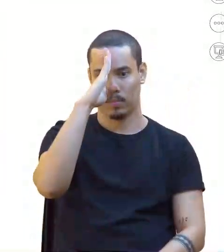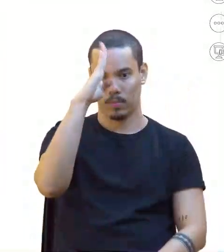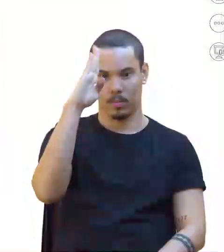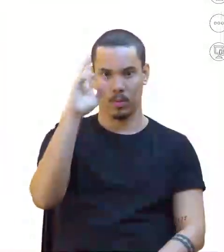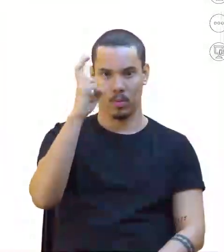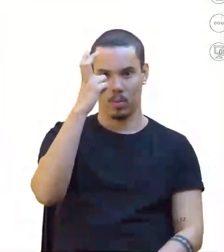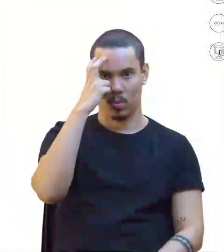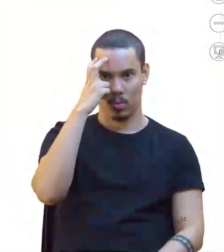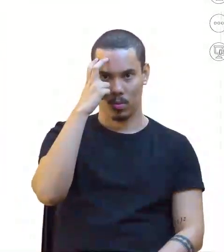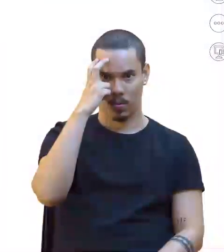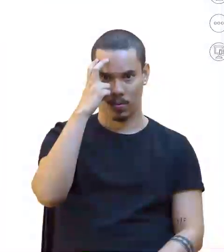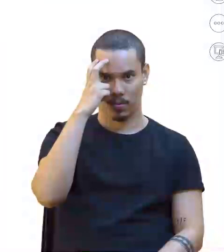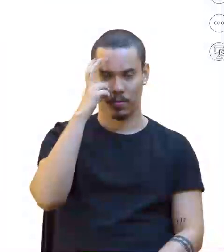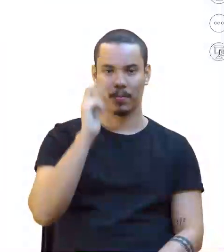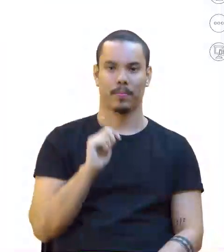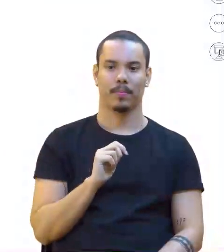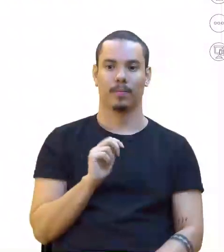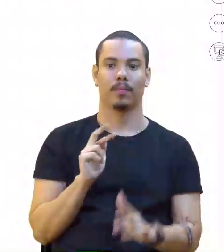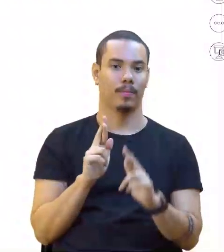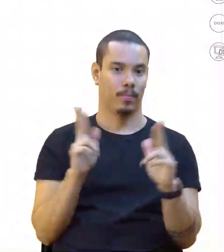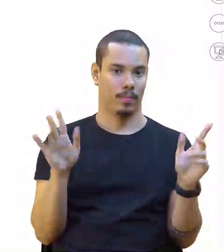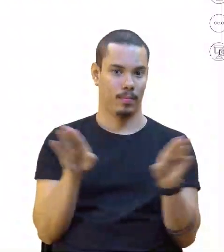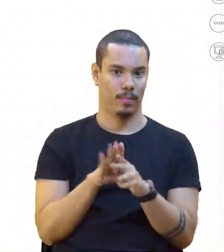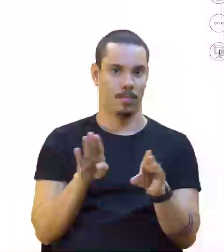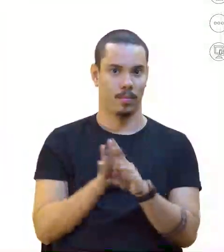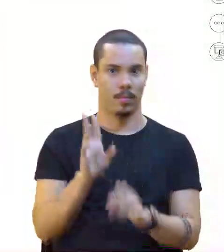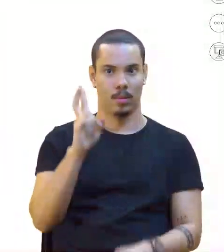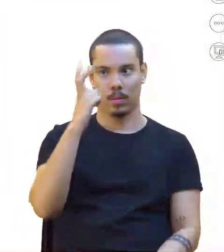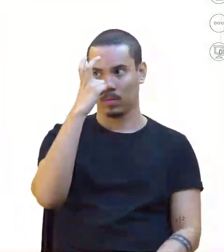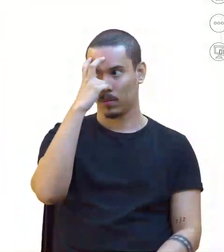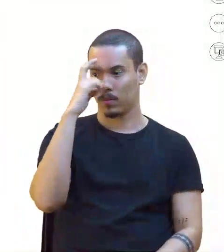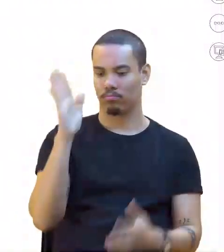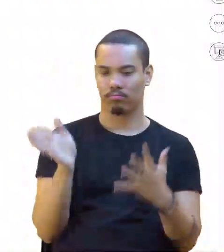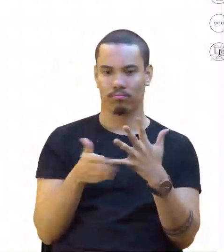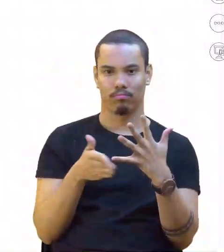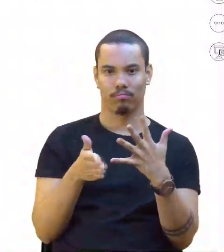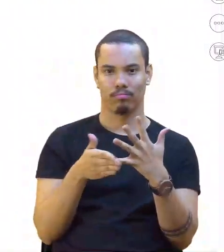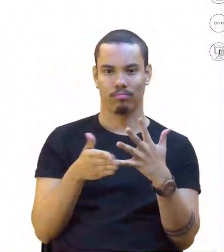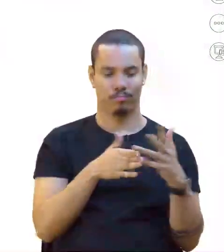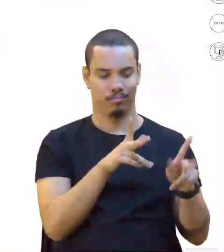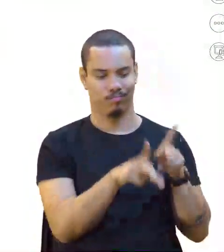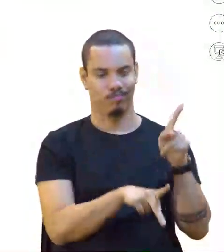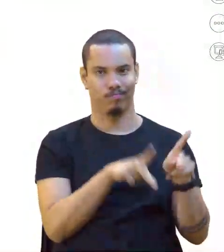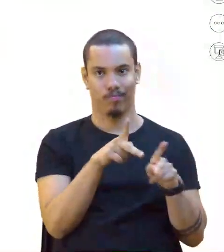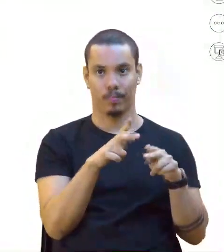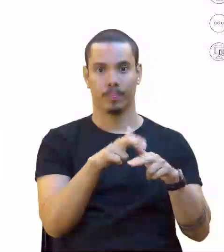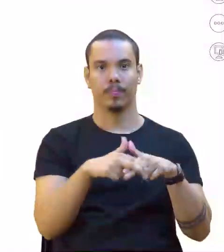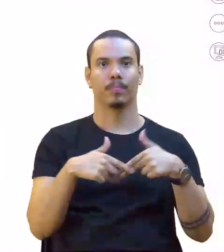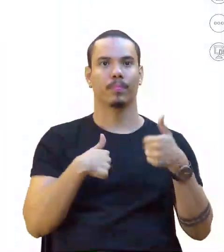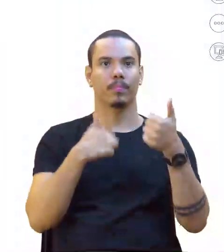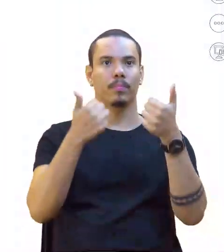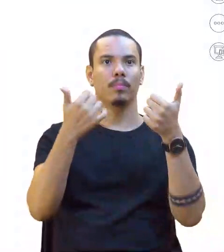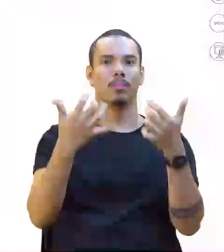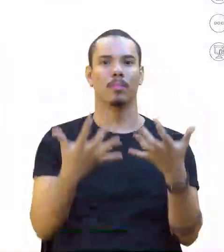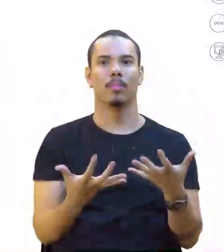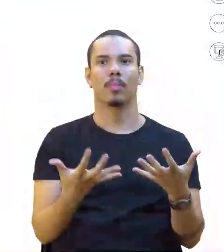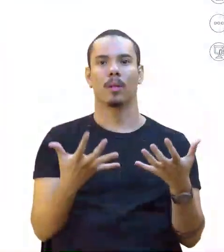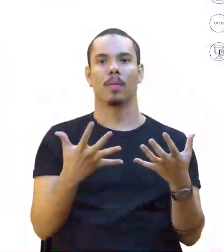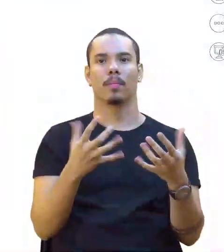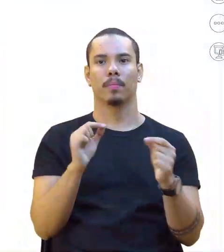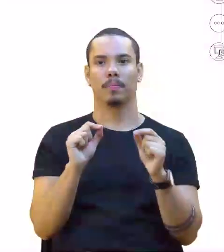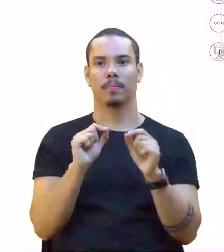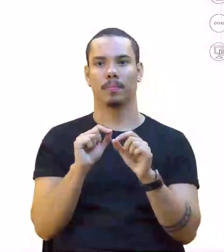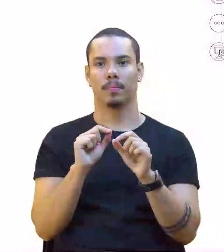erudita, diferentemente da cultura popular, né? Então a palavra, aí aqui eu explico para vocês